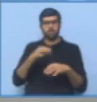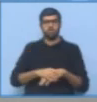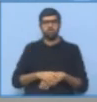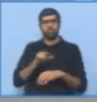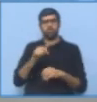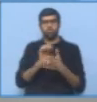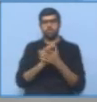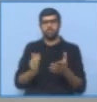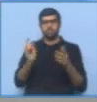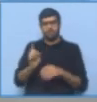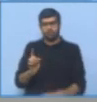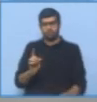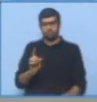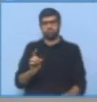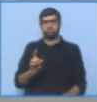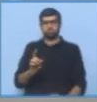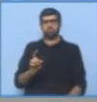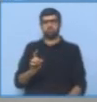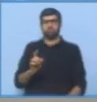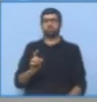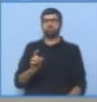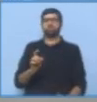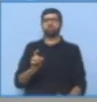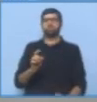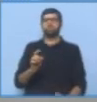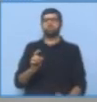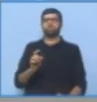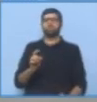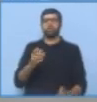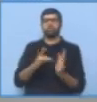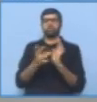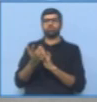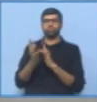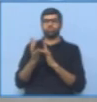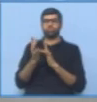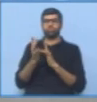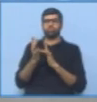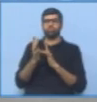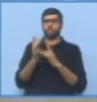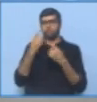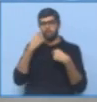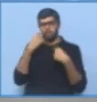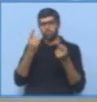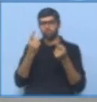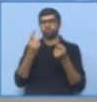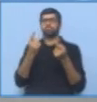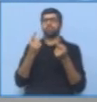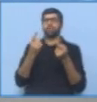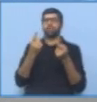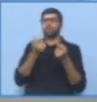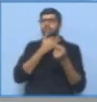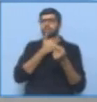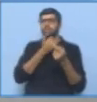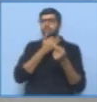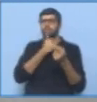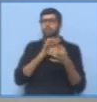aqui um casamento, não é? Em que o próprio Jesus acaba por se revelar e estabelecer um